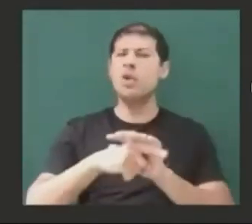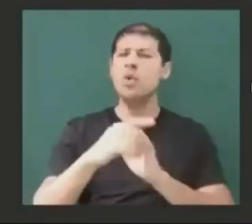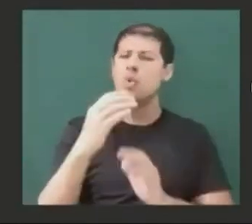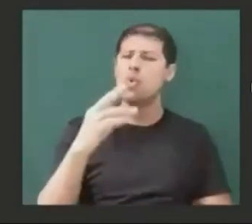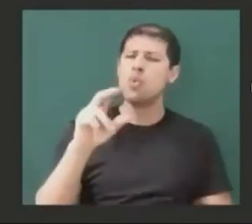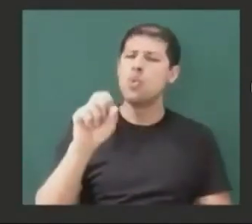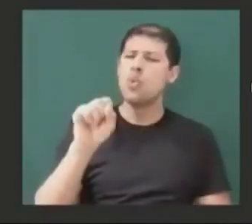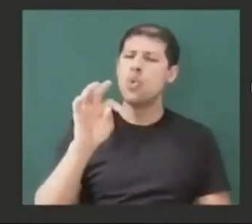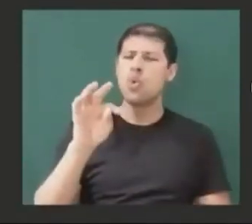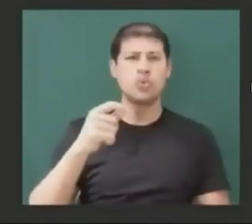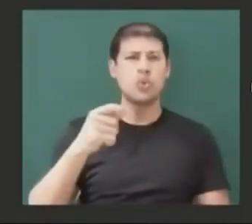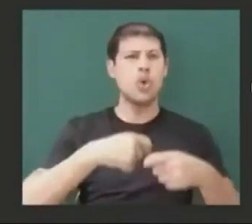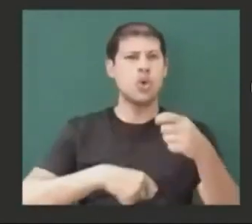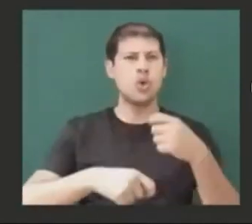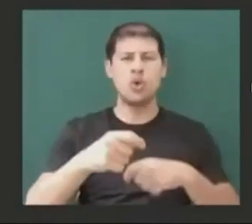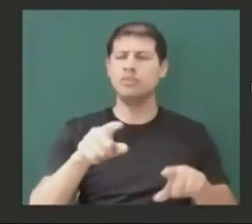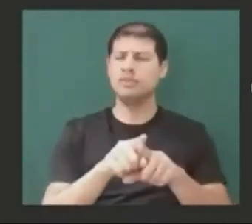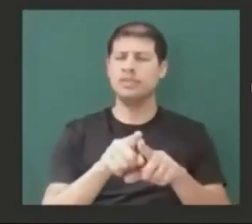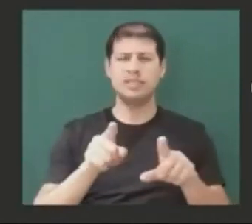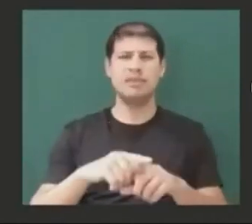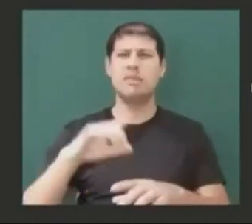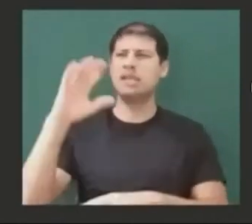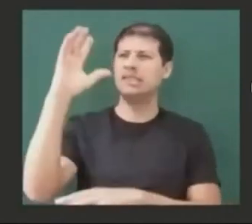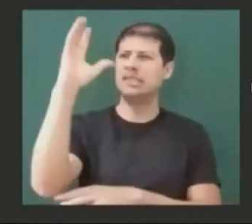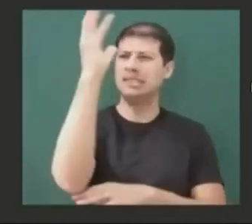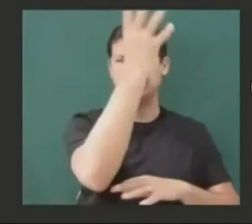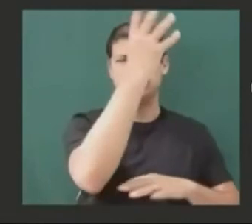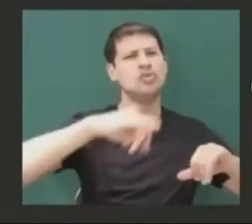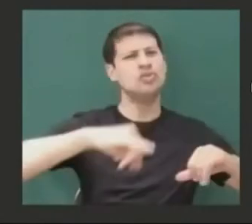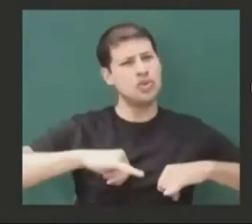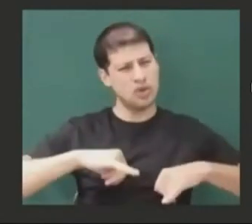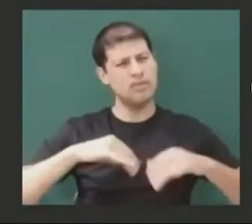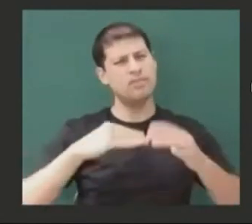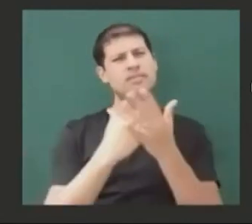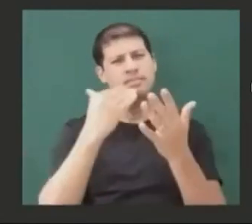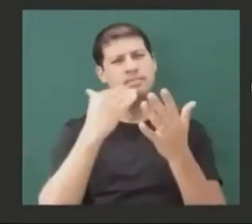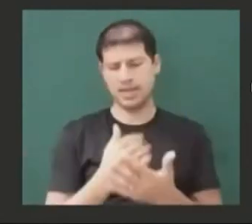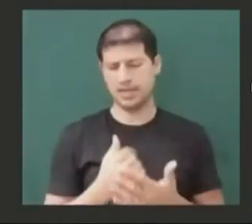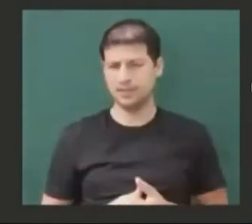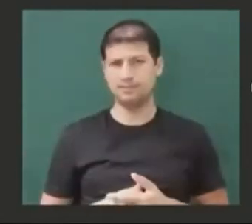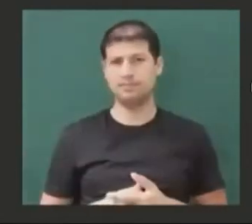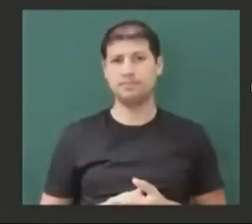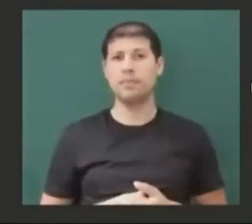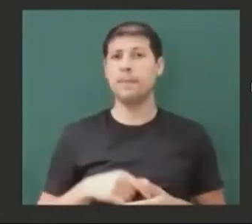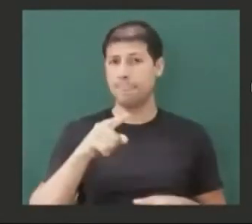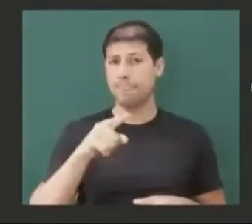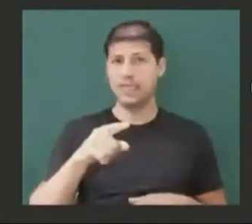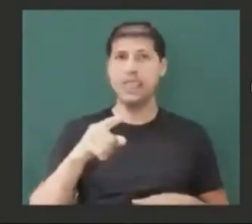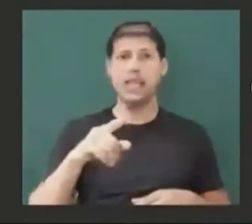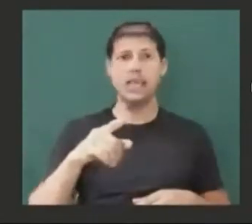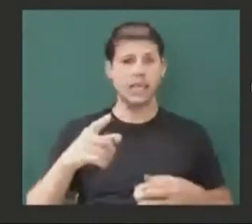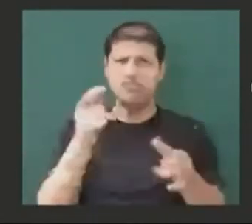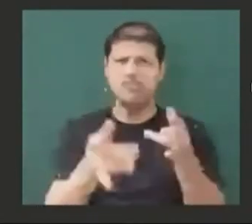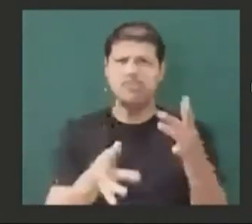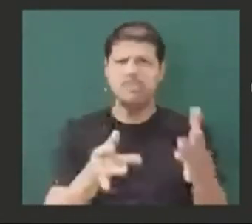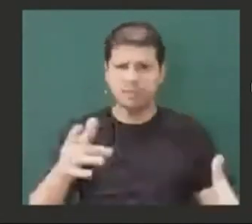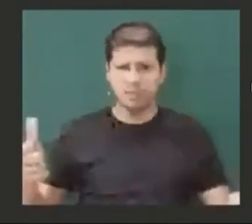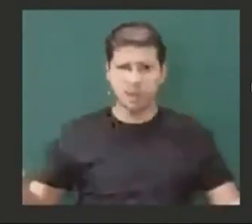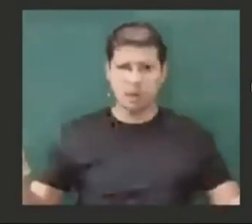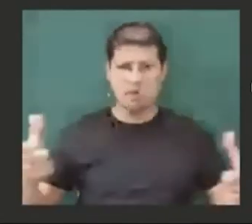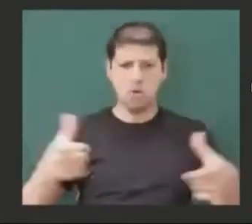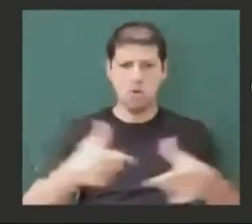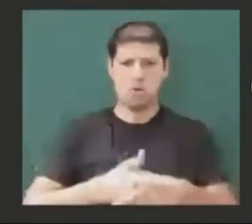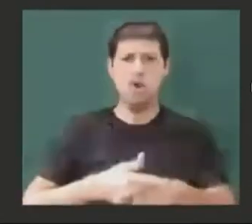e consequências ambientais mais elevadas. O sistema resíduo zero não só cria mais emprego, mas também em